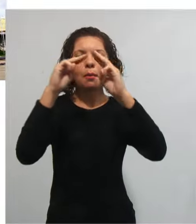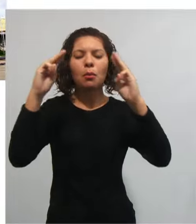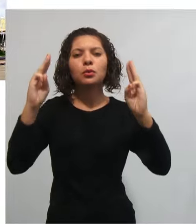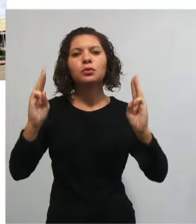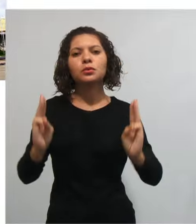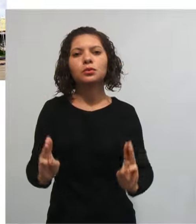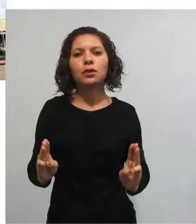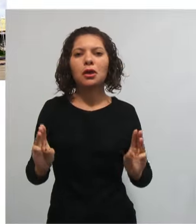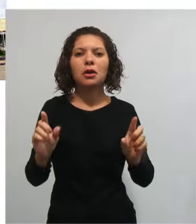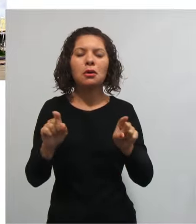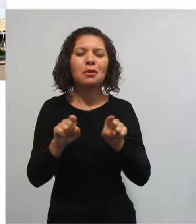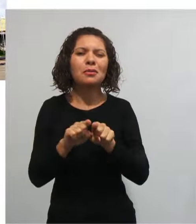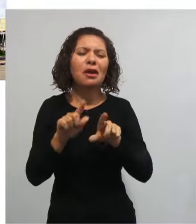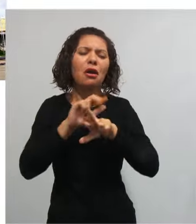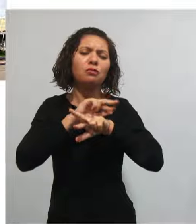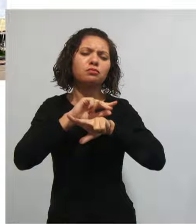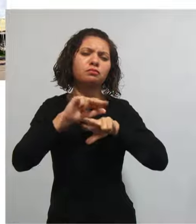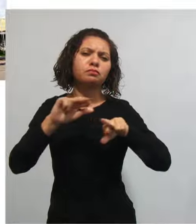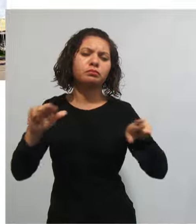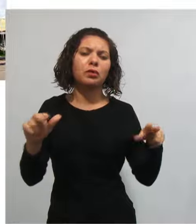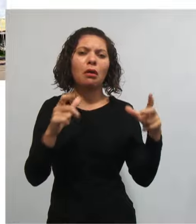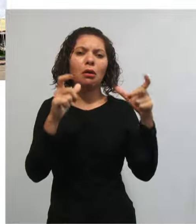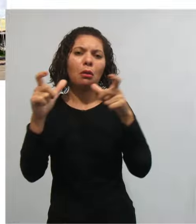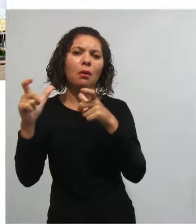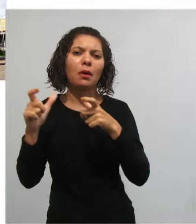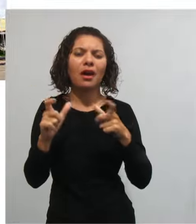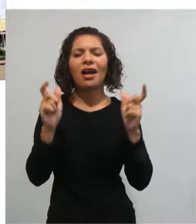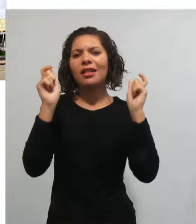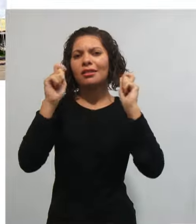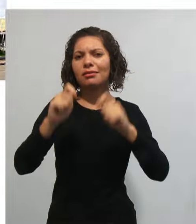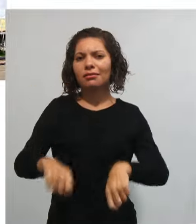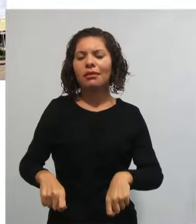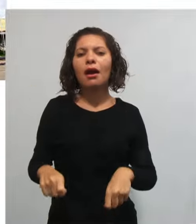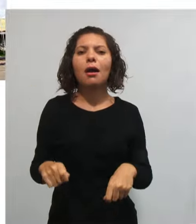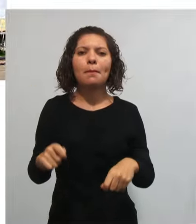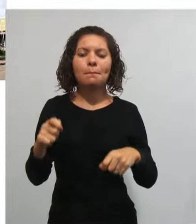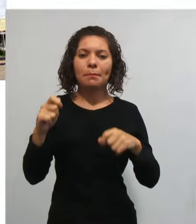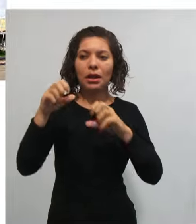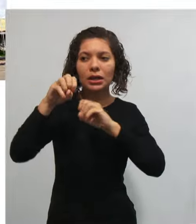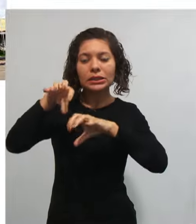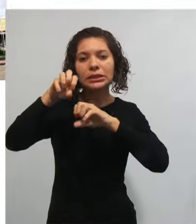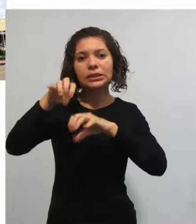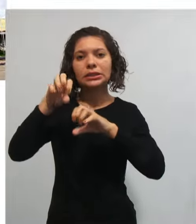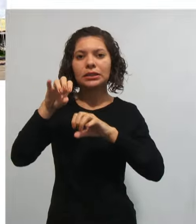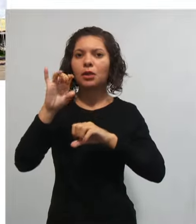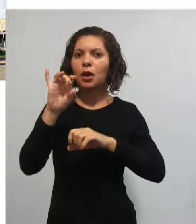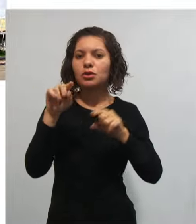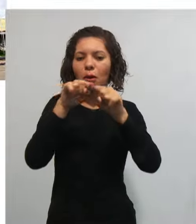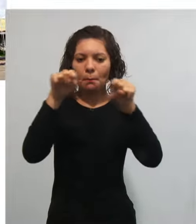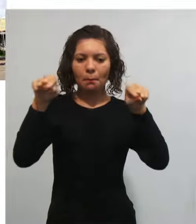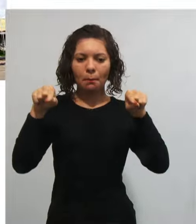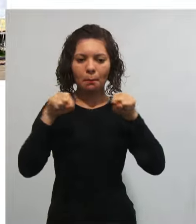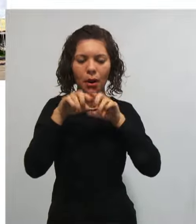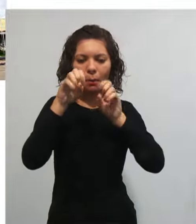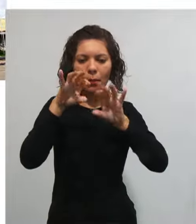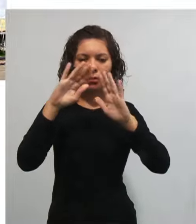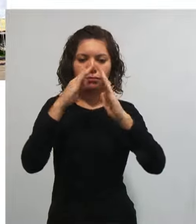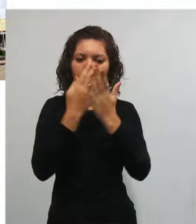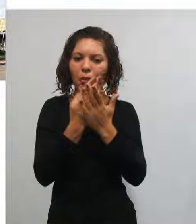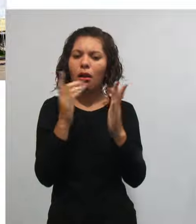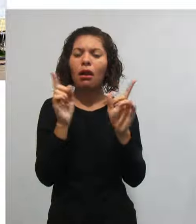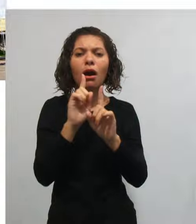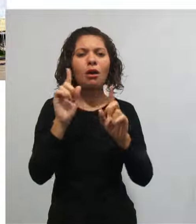Pátio praças parques museus arquivos entre outros todos esses ambientes são